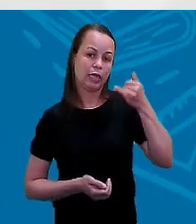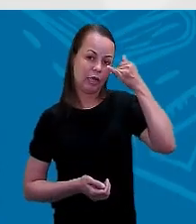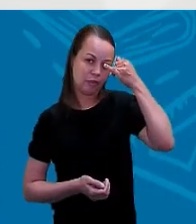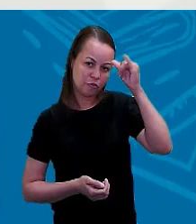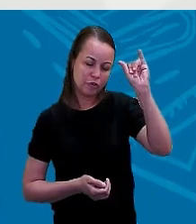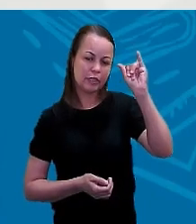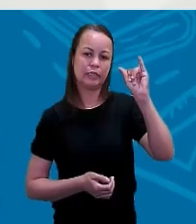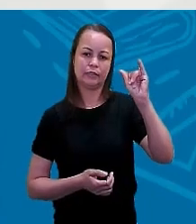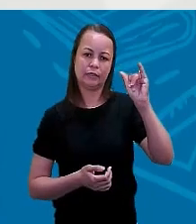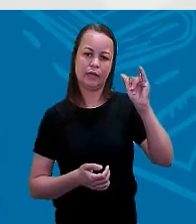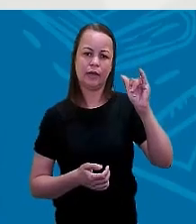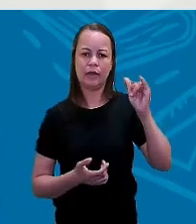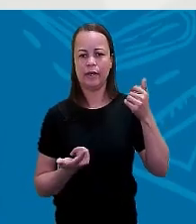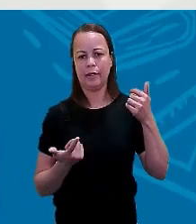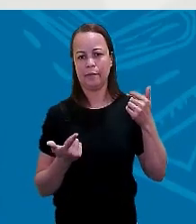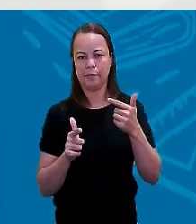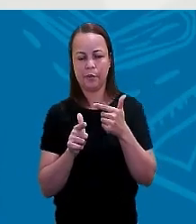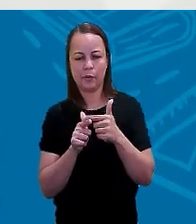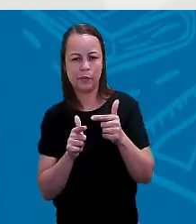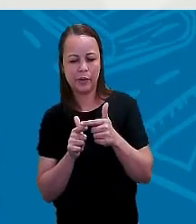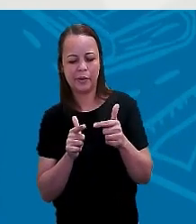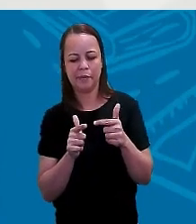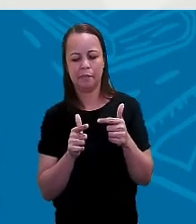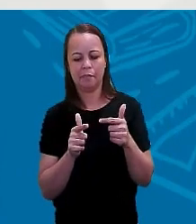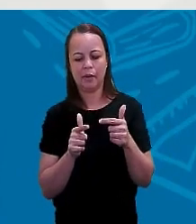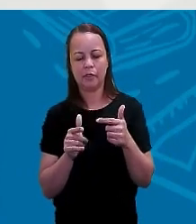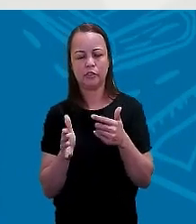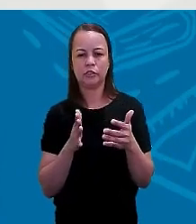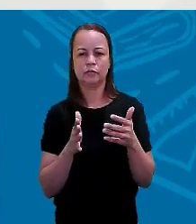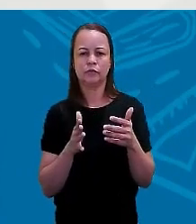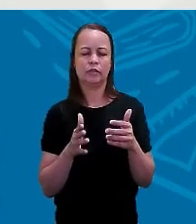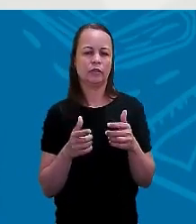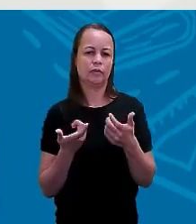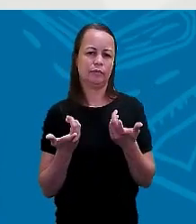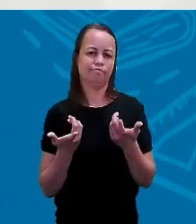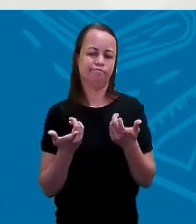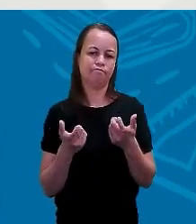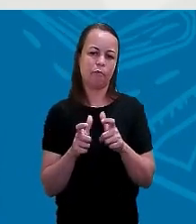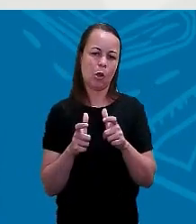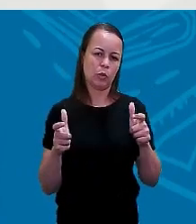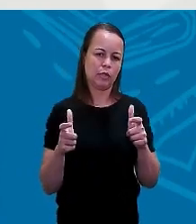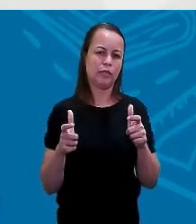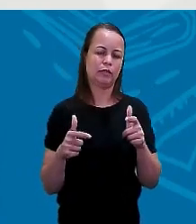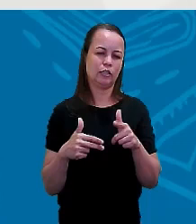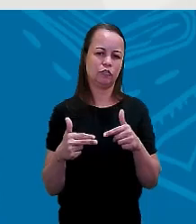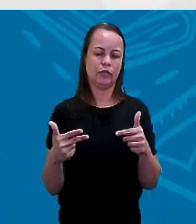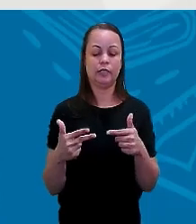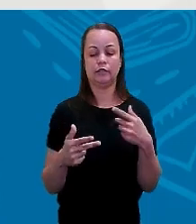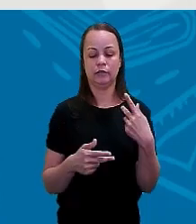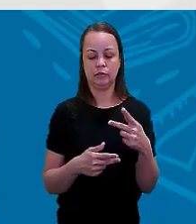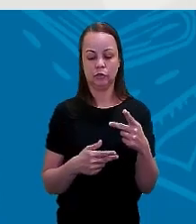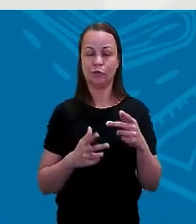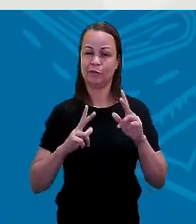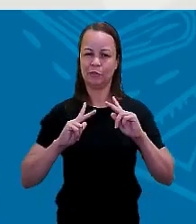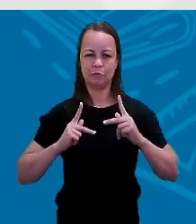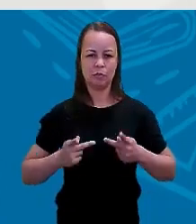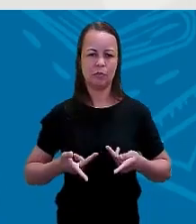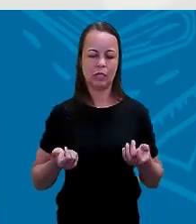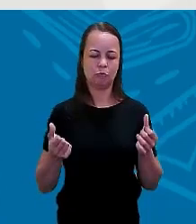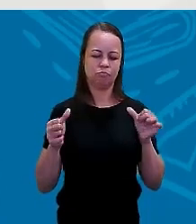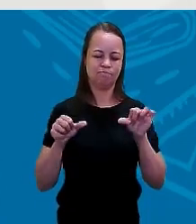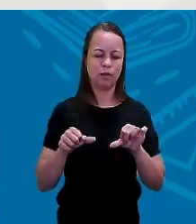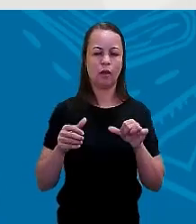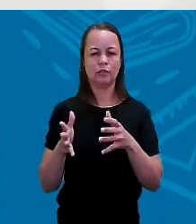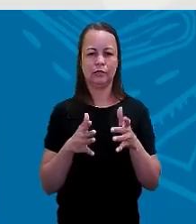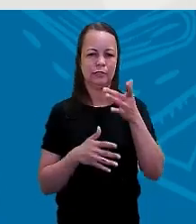né, situações como essa, muitas vezes, né, na maioria das vezes, em sua totalidade, sub-humanas, de pessoas